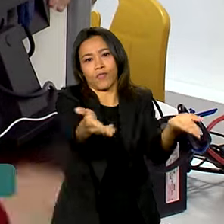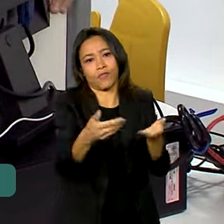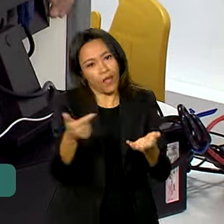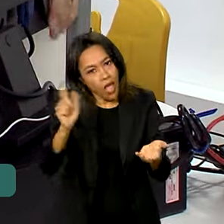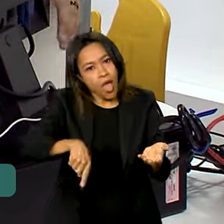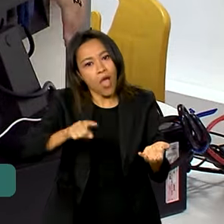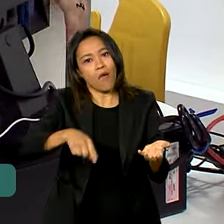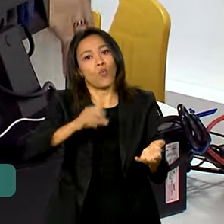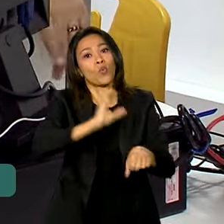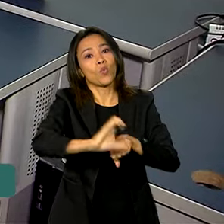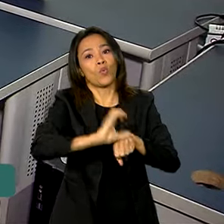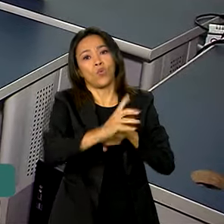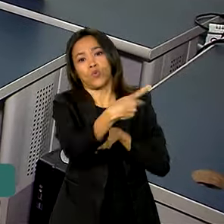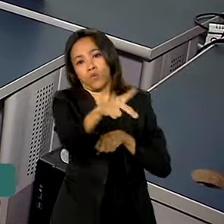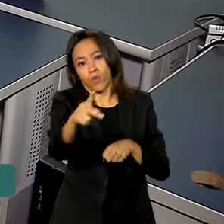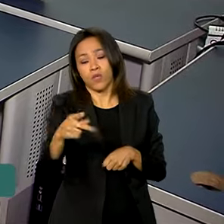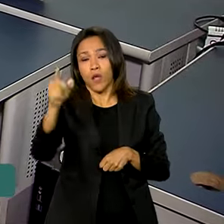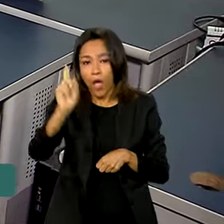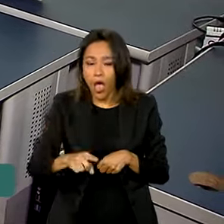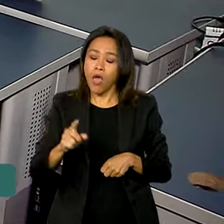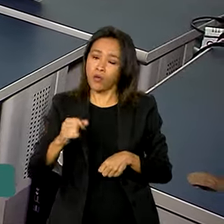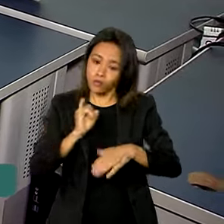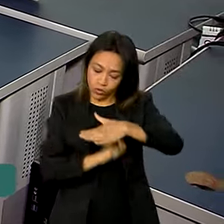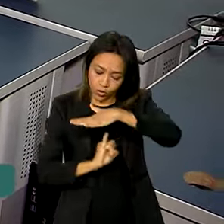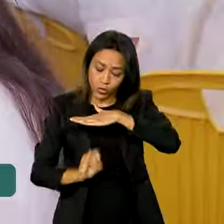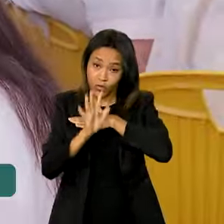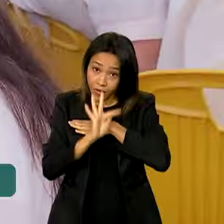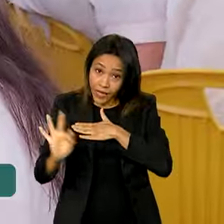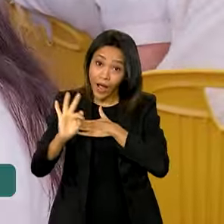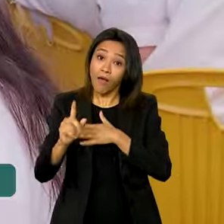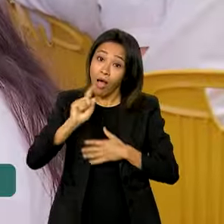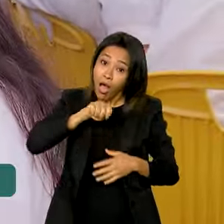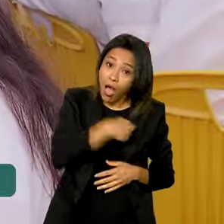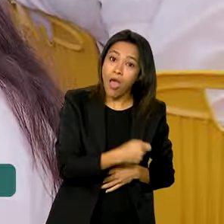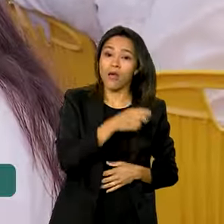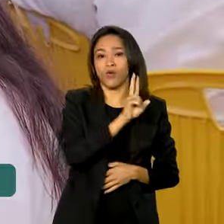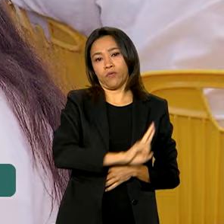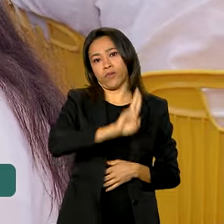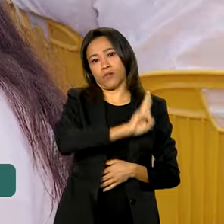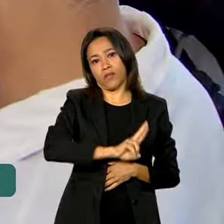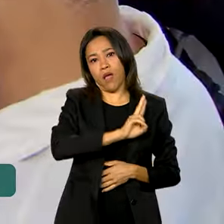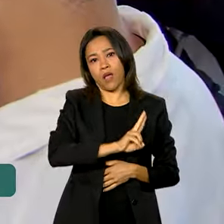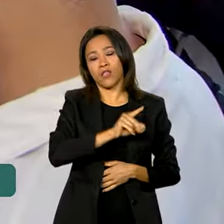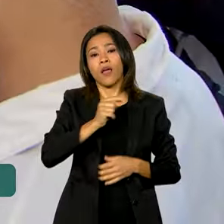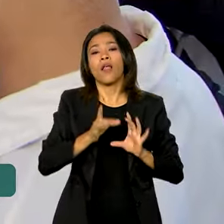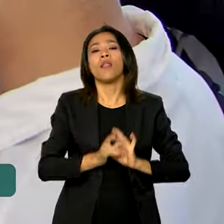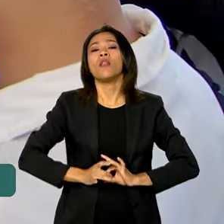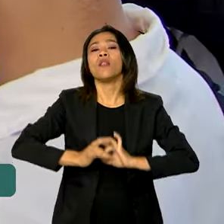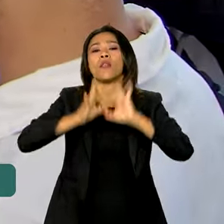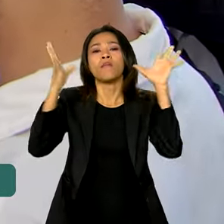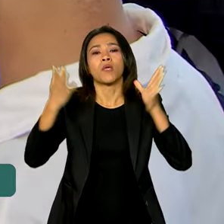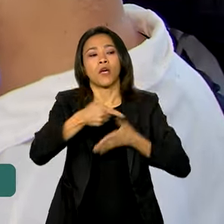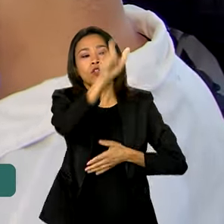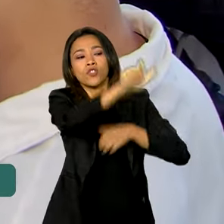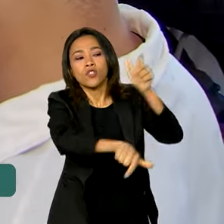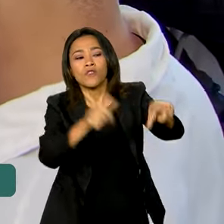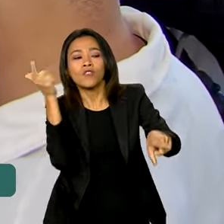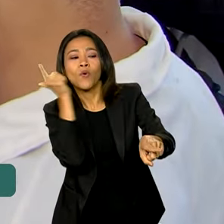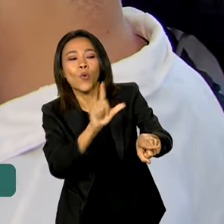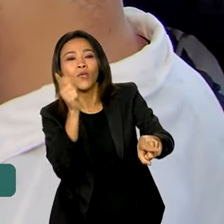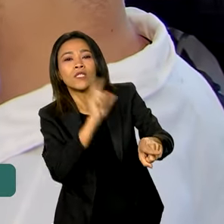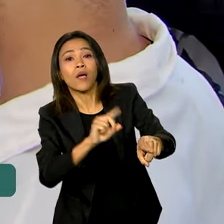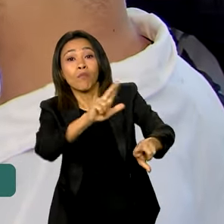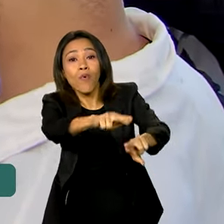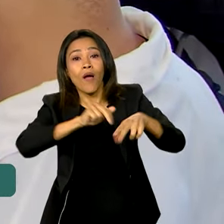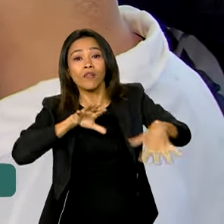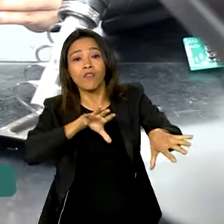curso de vocês, é um Instituto Federal, é uma universidade, é a liberdade que vocês vão conquistar com a